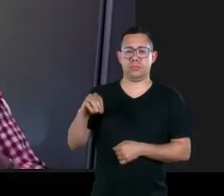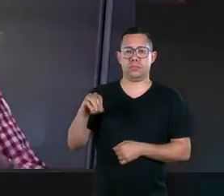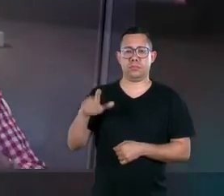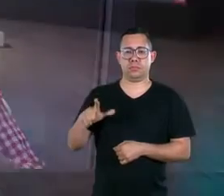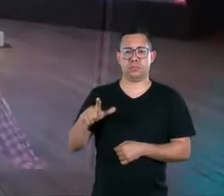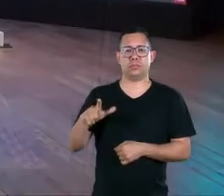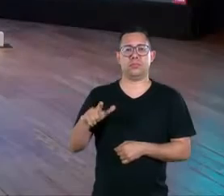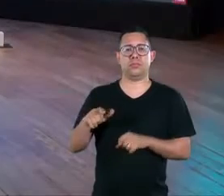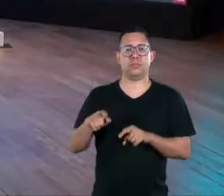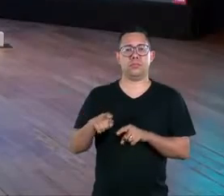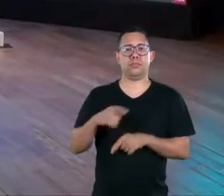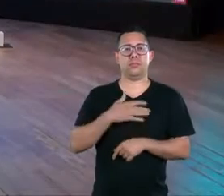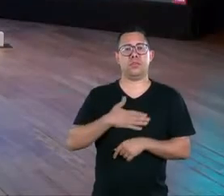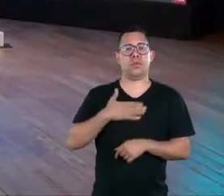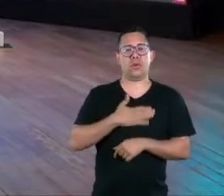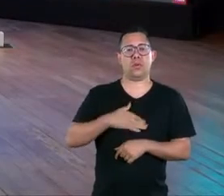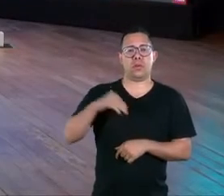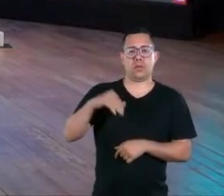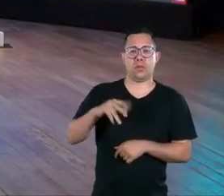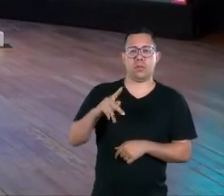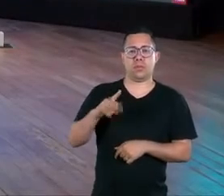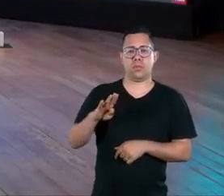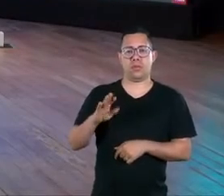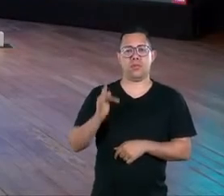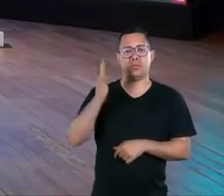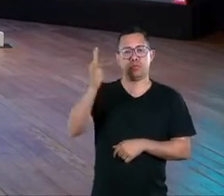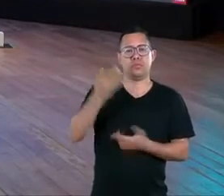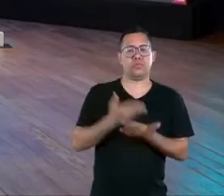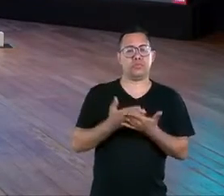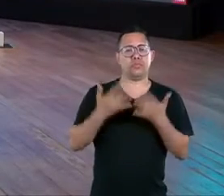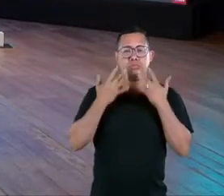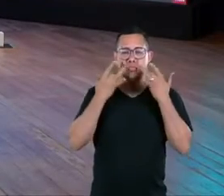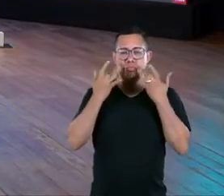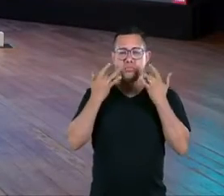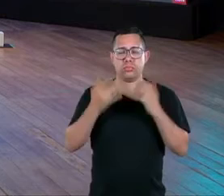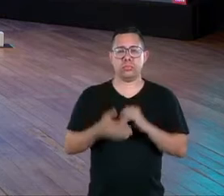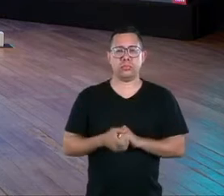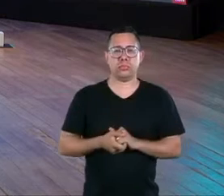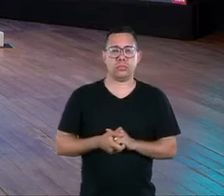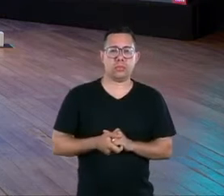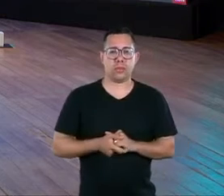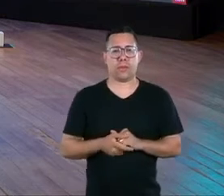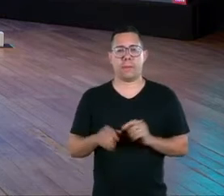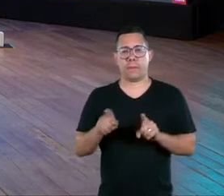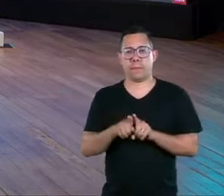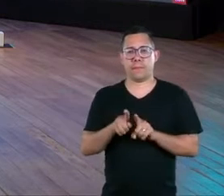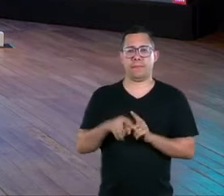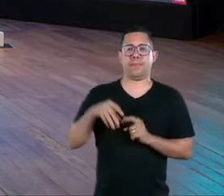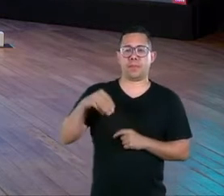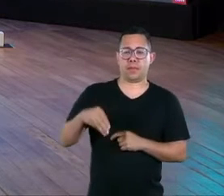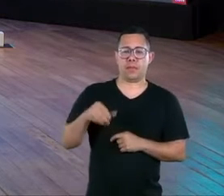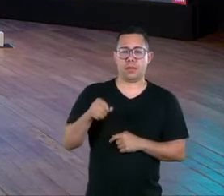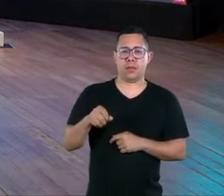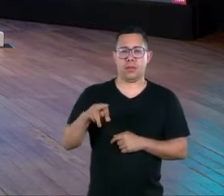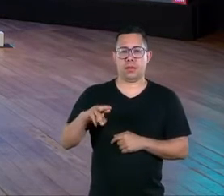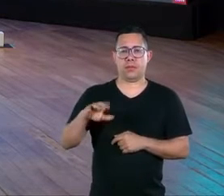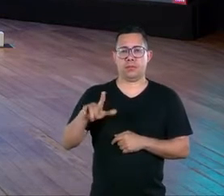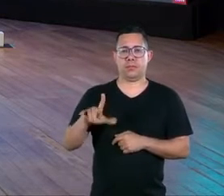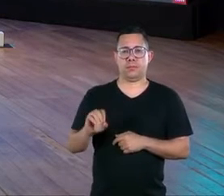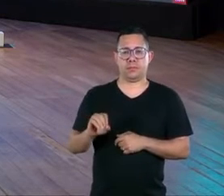popular brasileira e pretende um dia estudar teatro. E também o Marcelo Donizete da Silva, que é